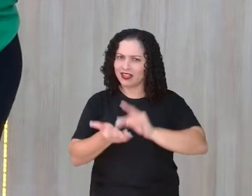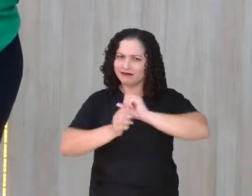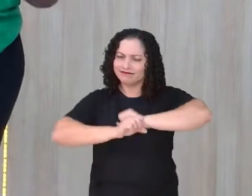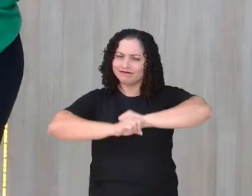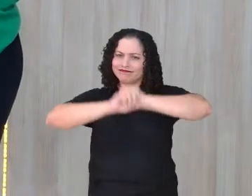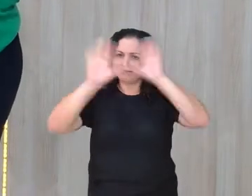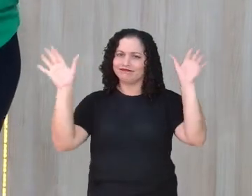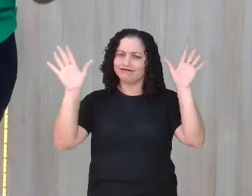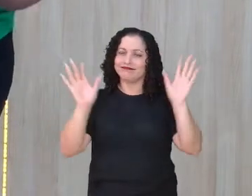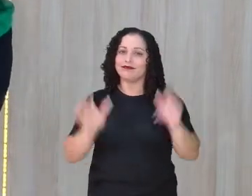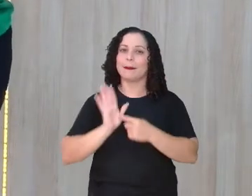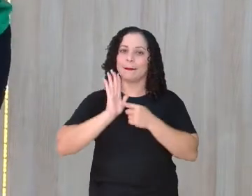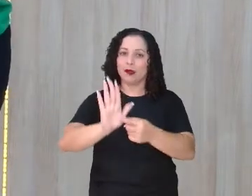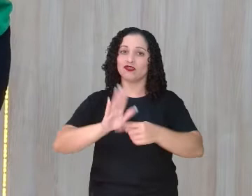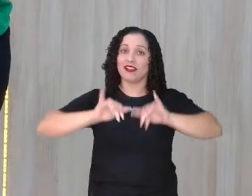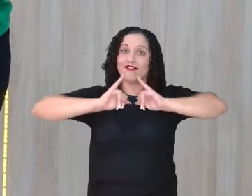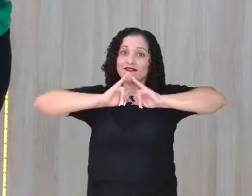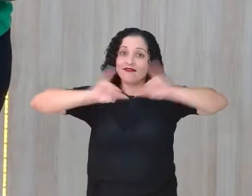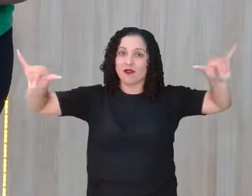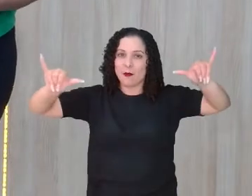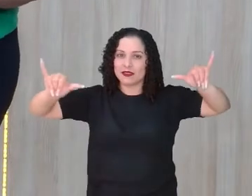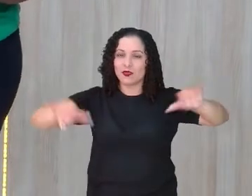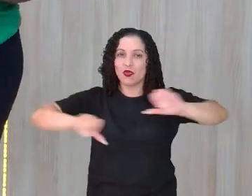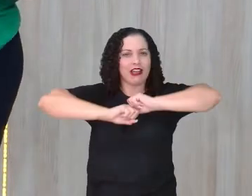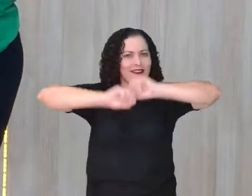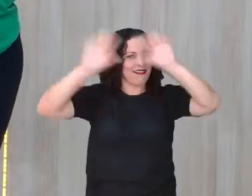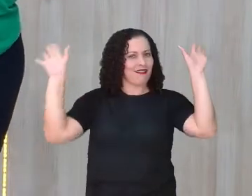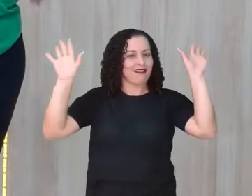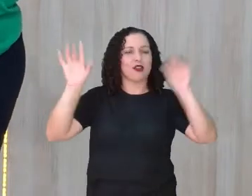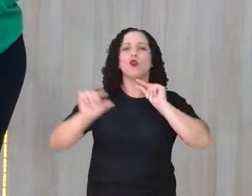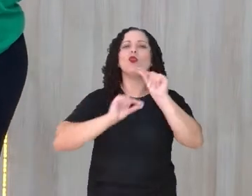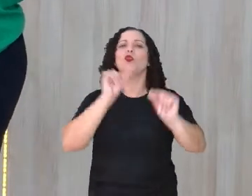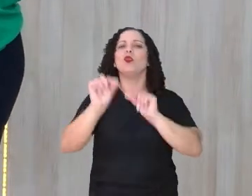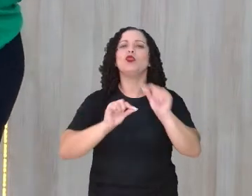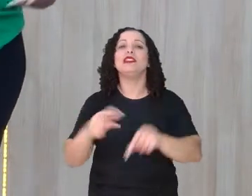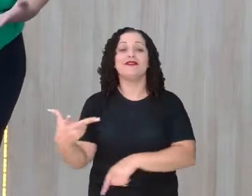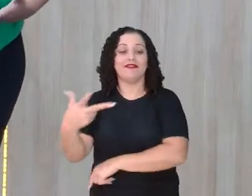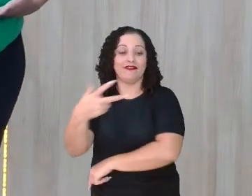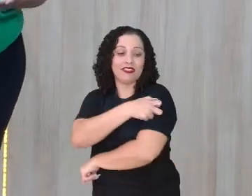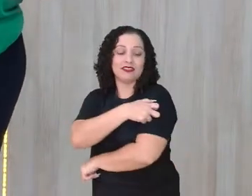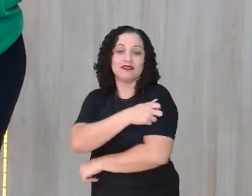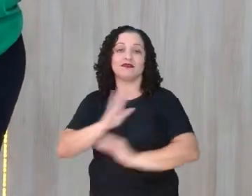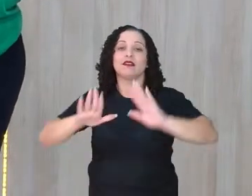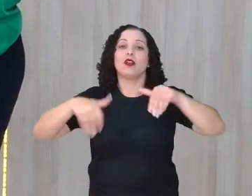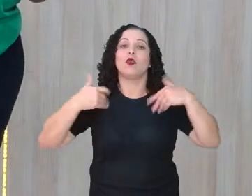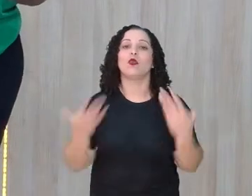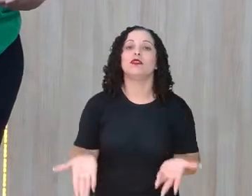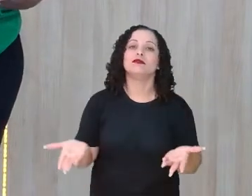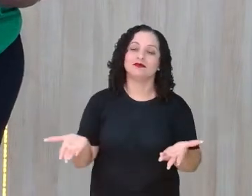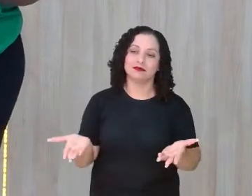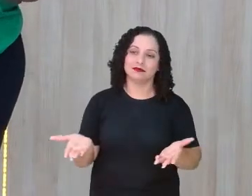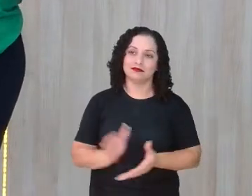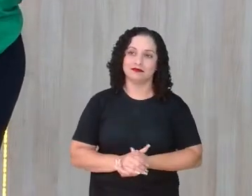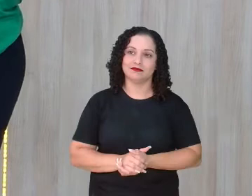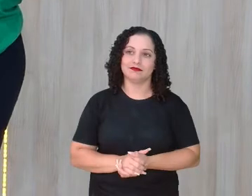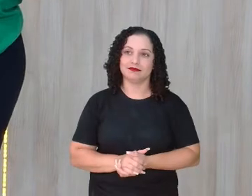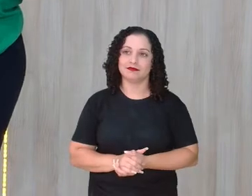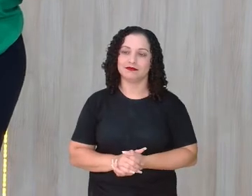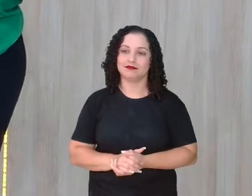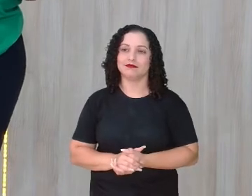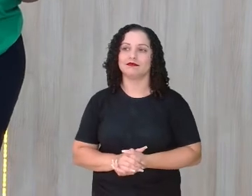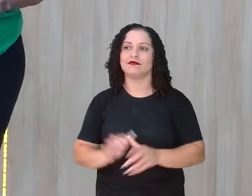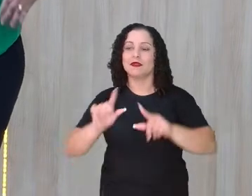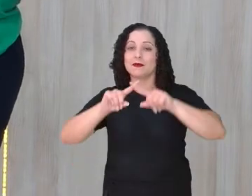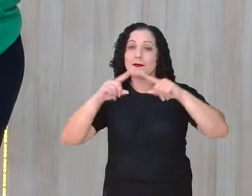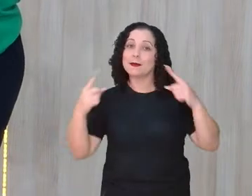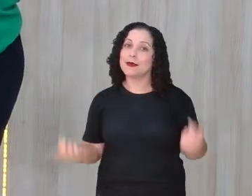passar a informação? Não, porque diz claramente aí o que é, do que se trata, o fato, quando. Mas a gente tem